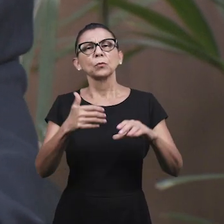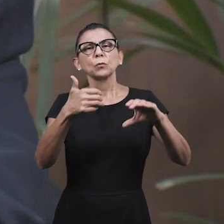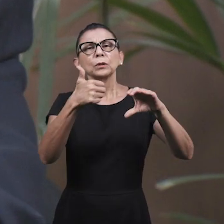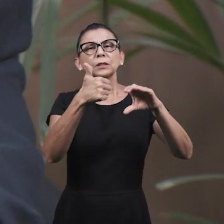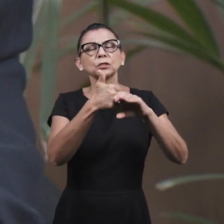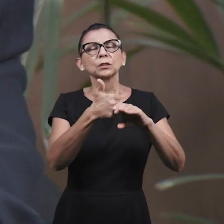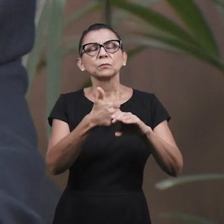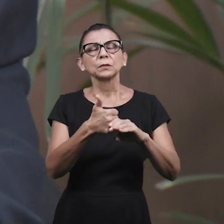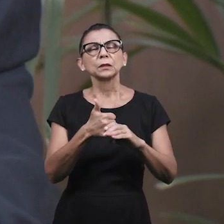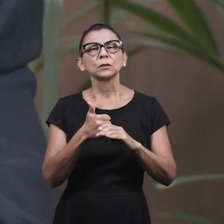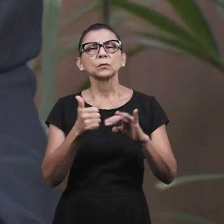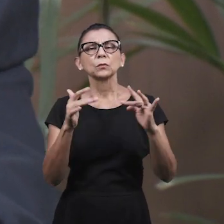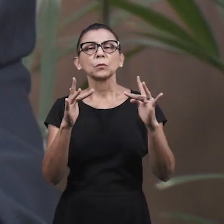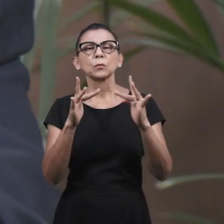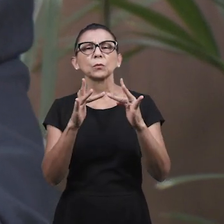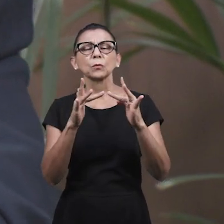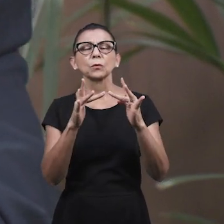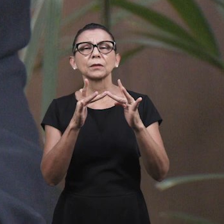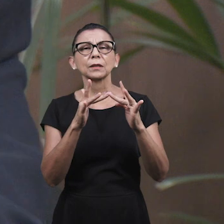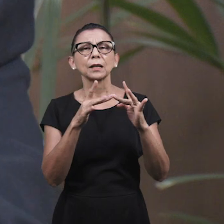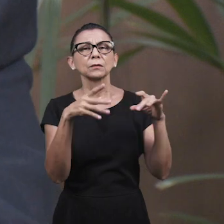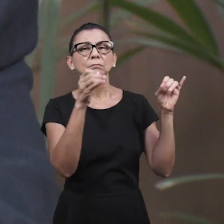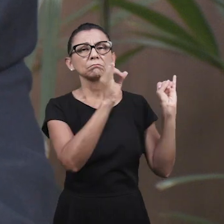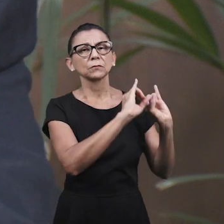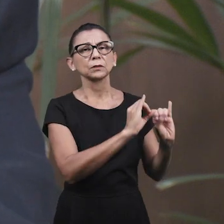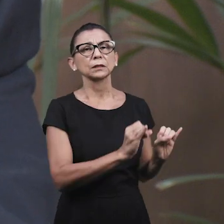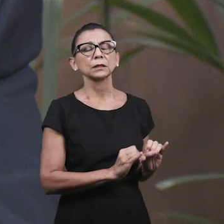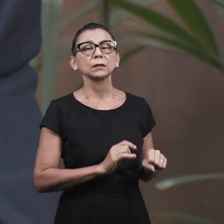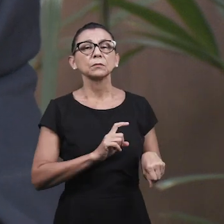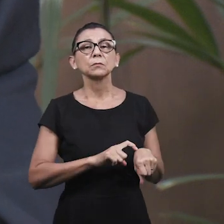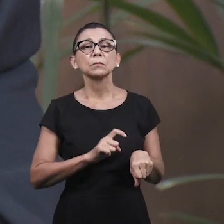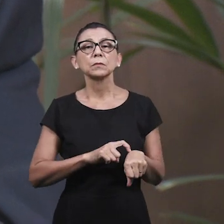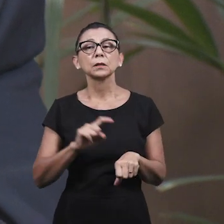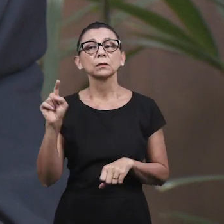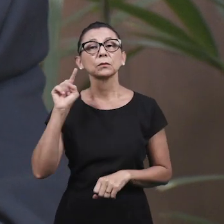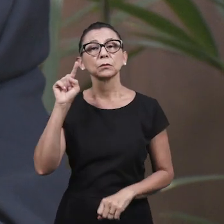isso? Em que momento? Olha só. Aí é a história.